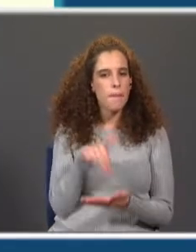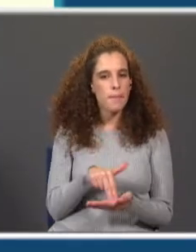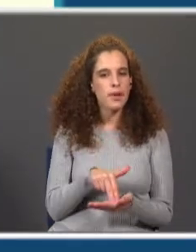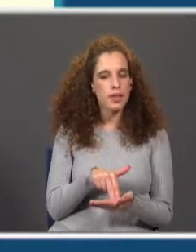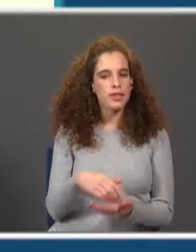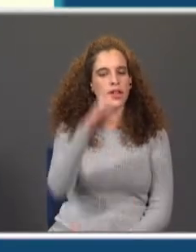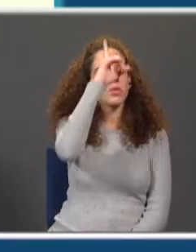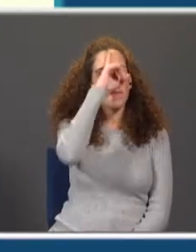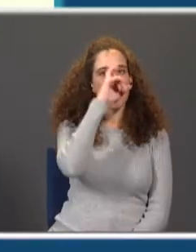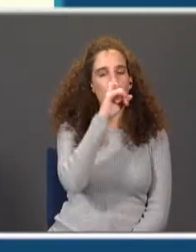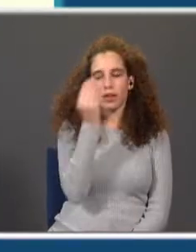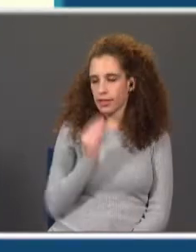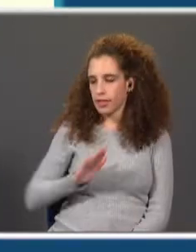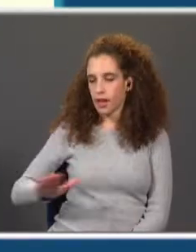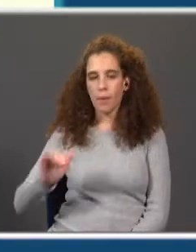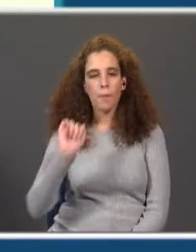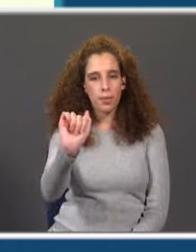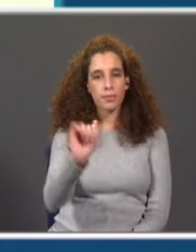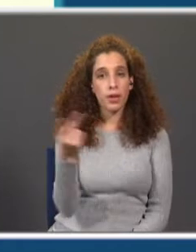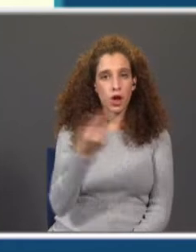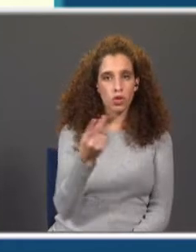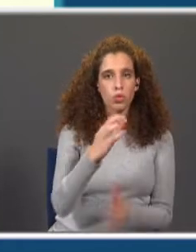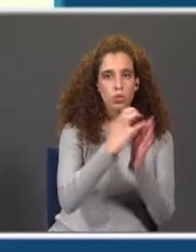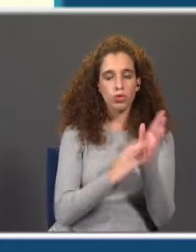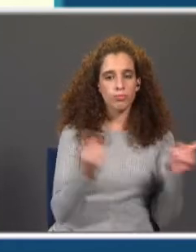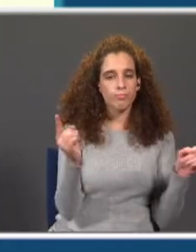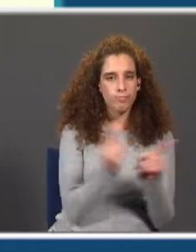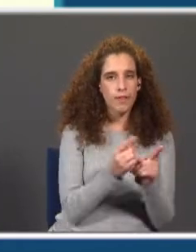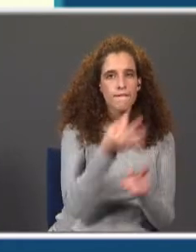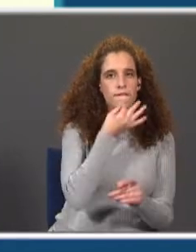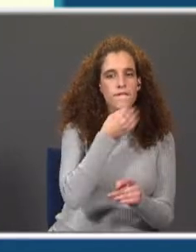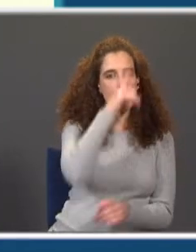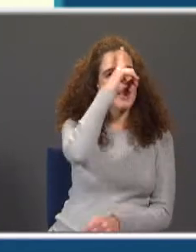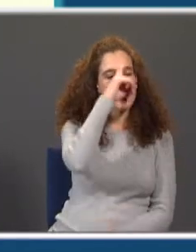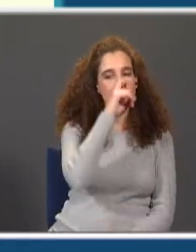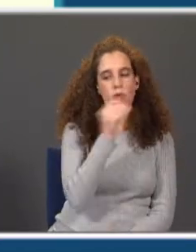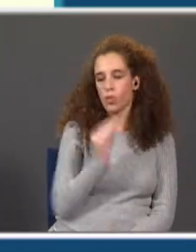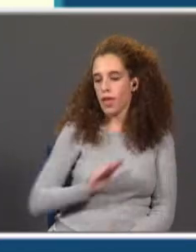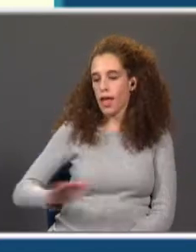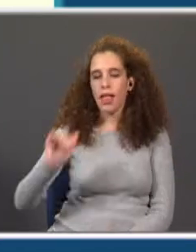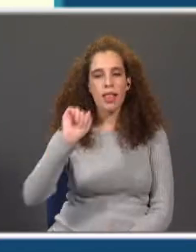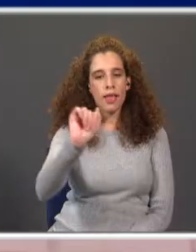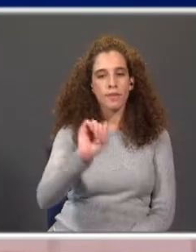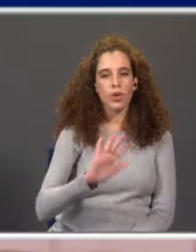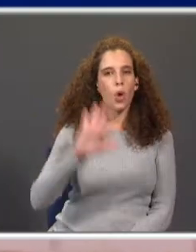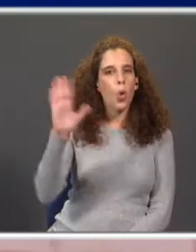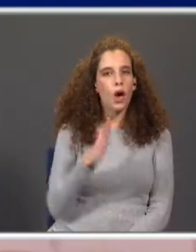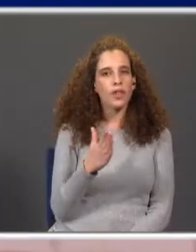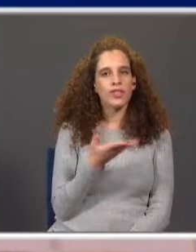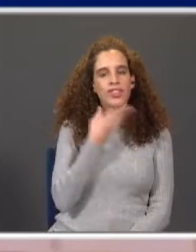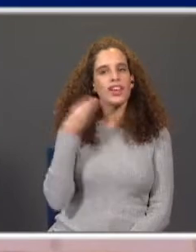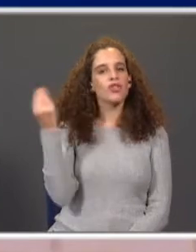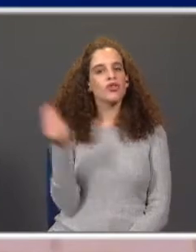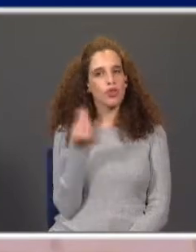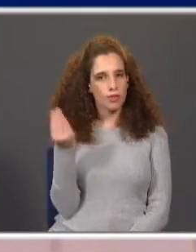das suas memórias de infância. Portanto, aquelas duas crónicas dedicavam-se às memórias de infância, a quando se é novo, não